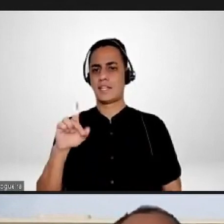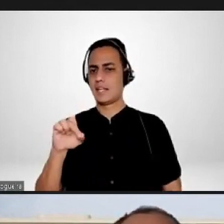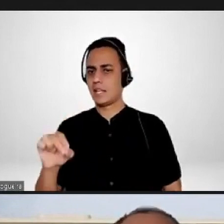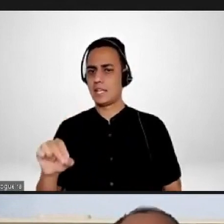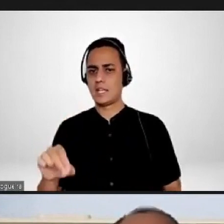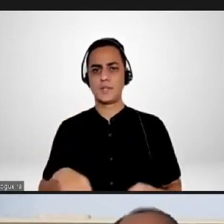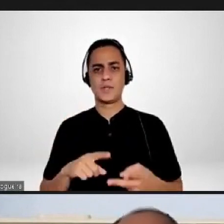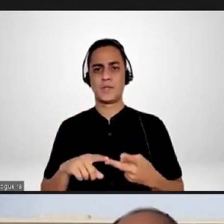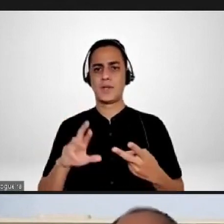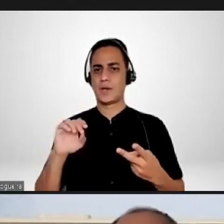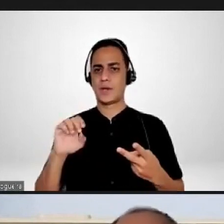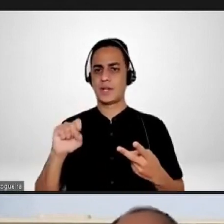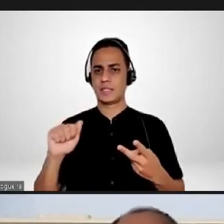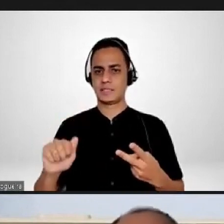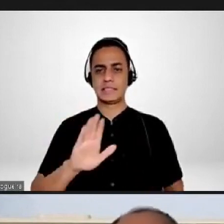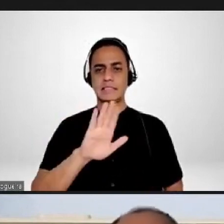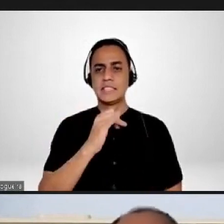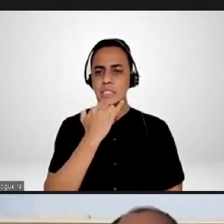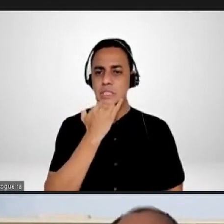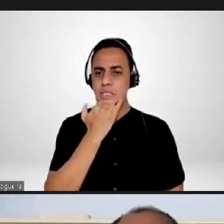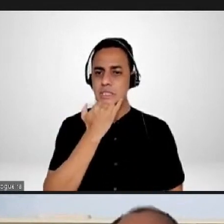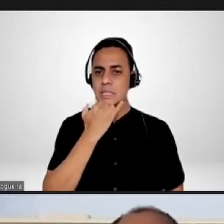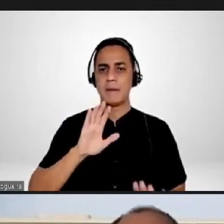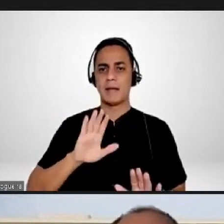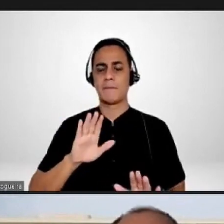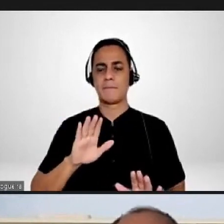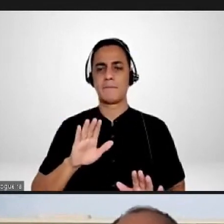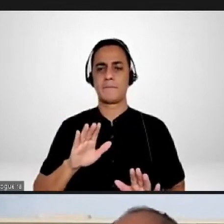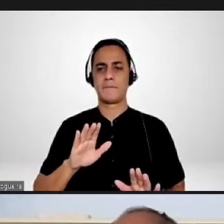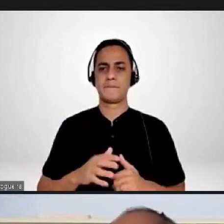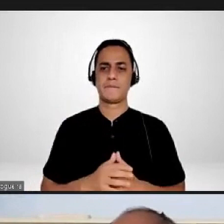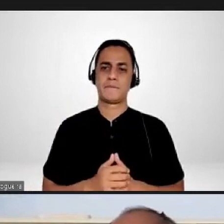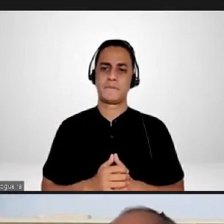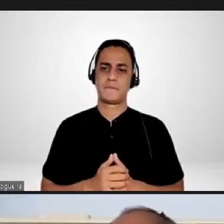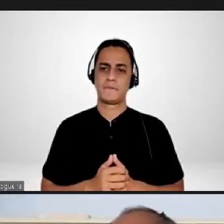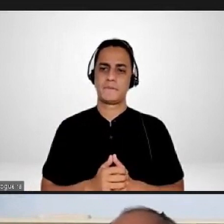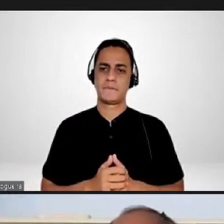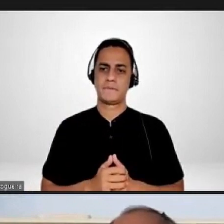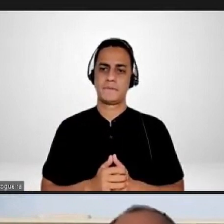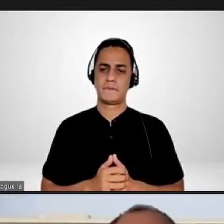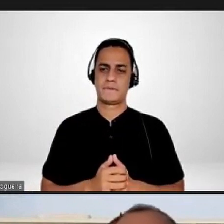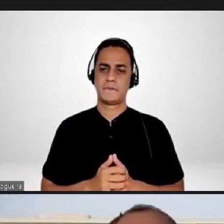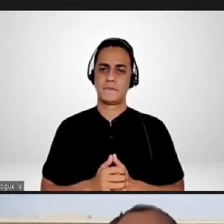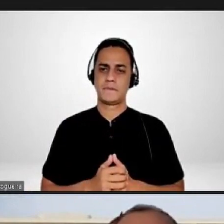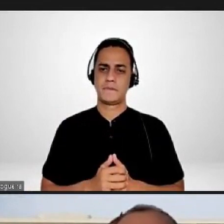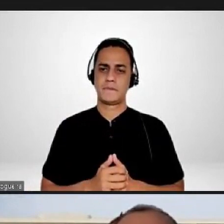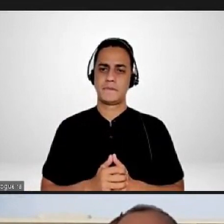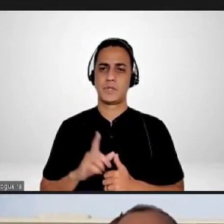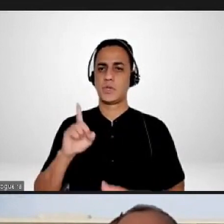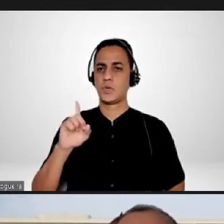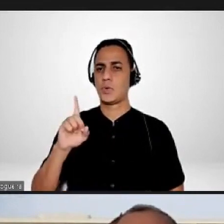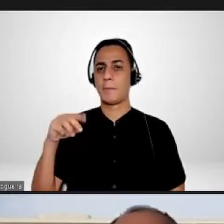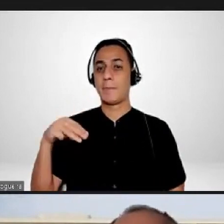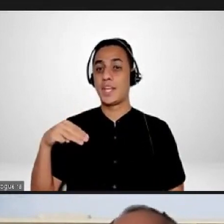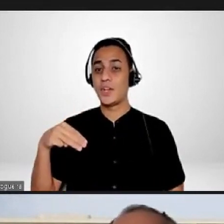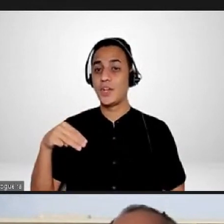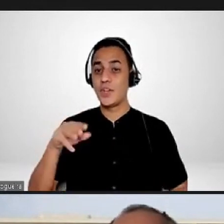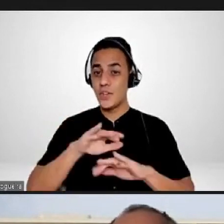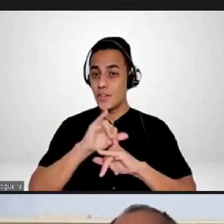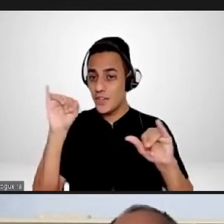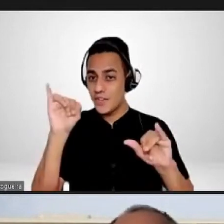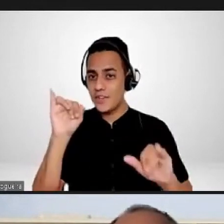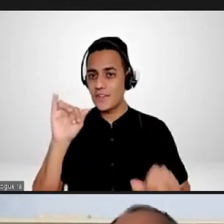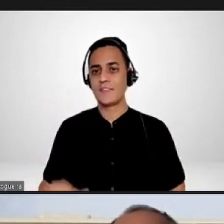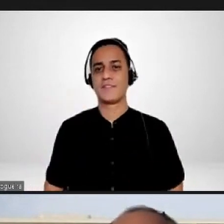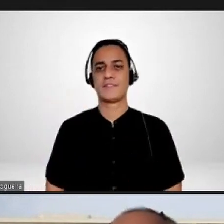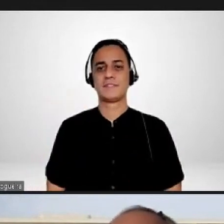Só por o meu Só um minuto, turma.